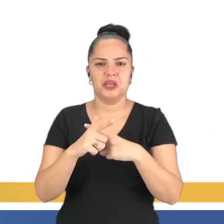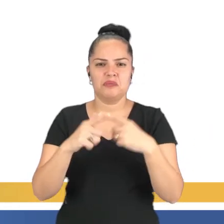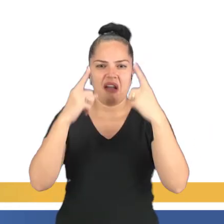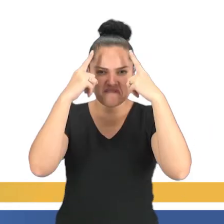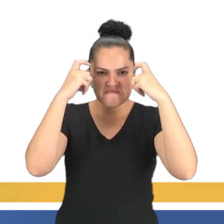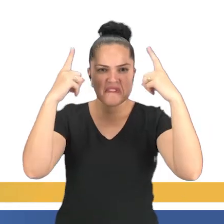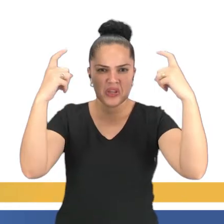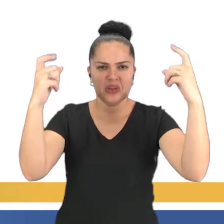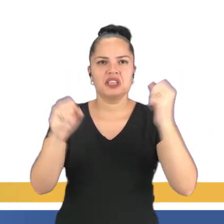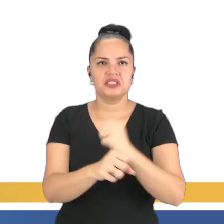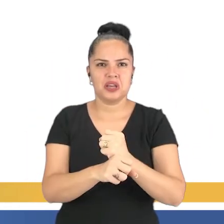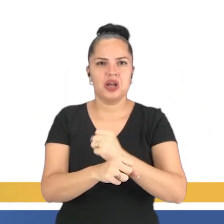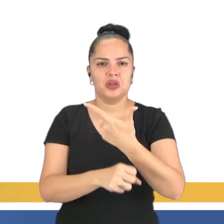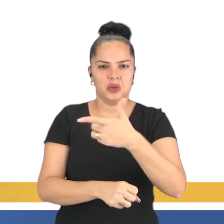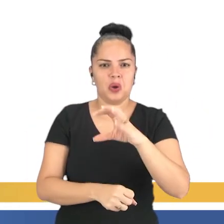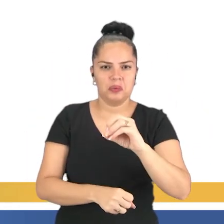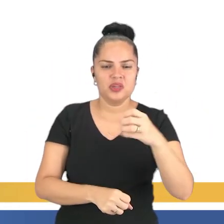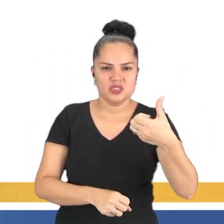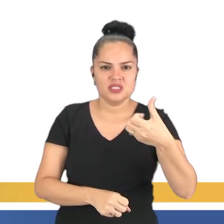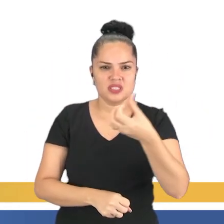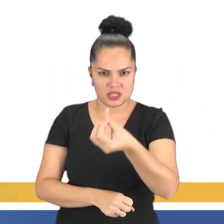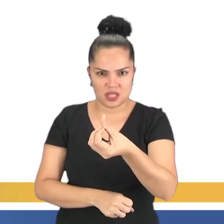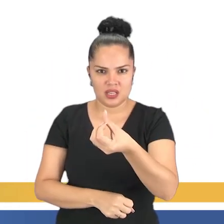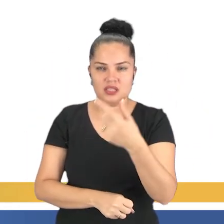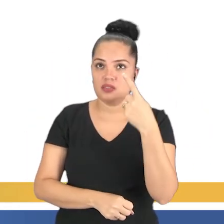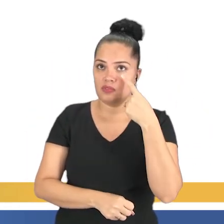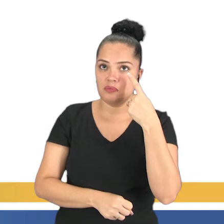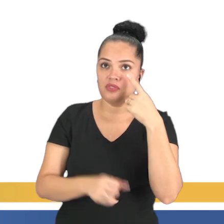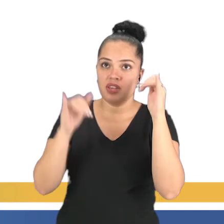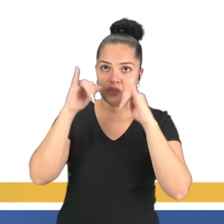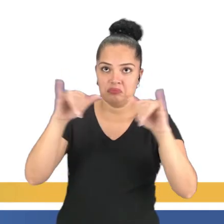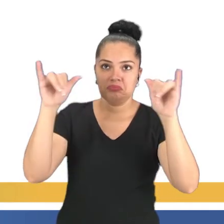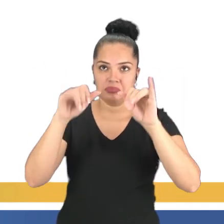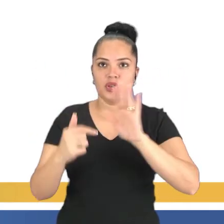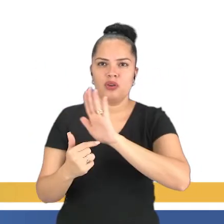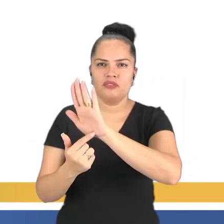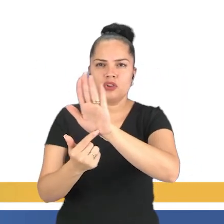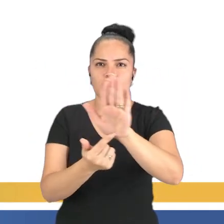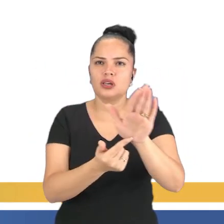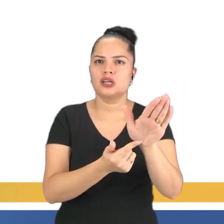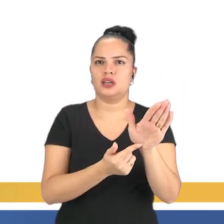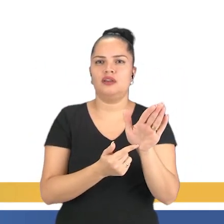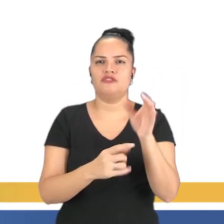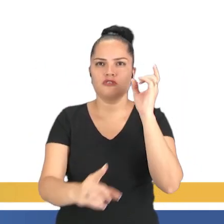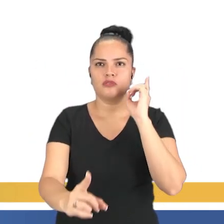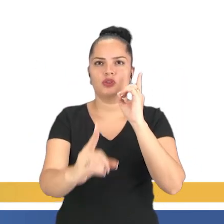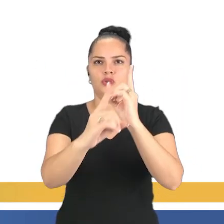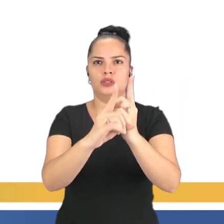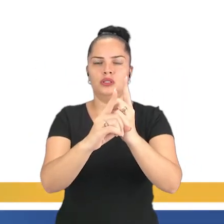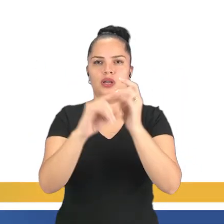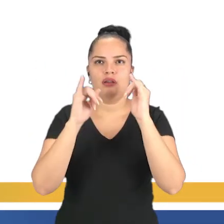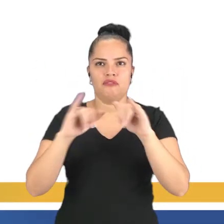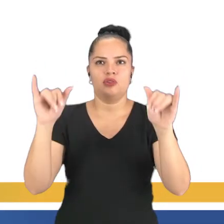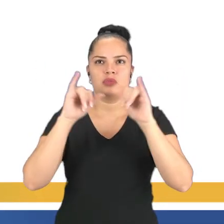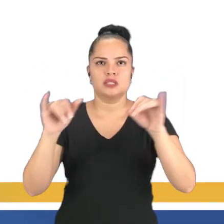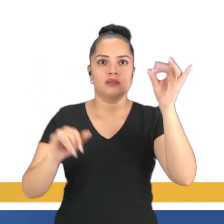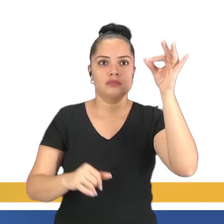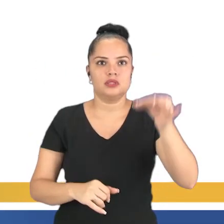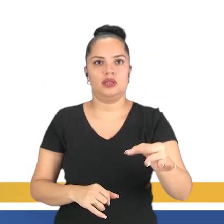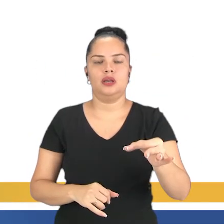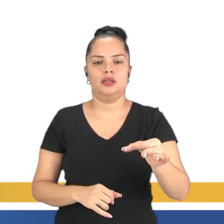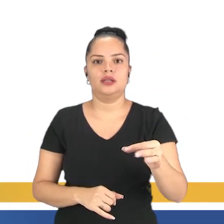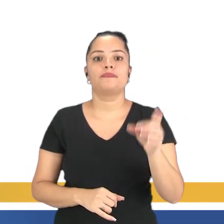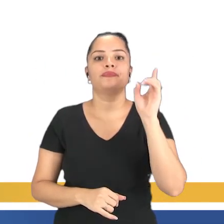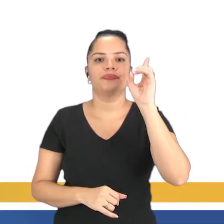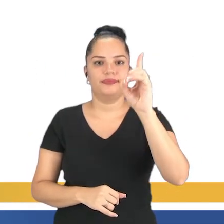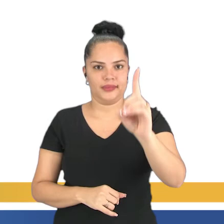em 2016. Vejamos aqui ao lado o nosso infográfico, né? E vamos ver qual é a informação? Isso